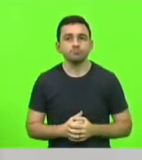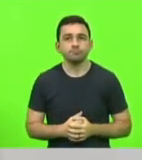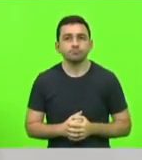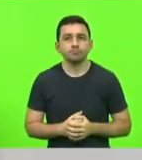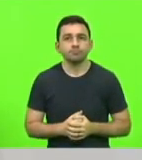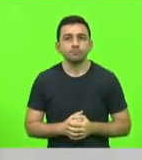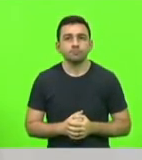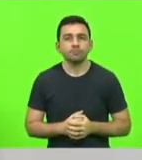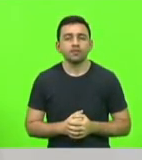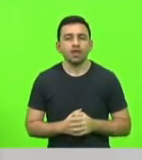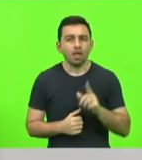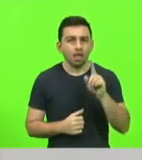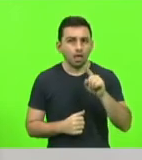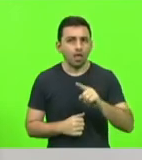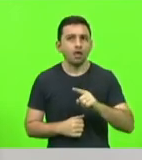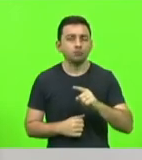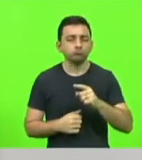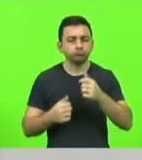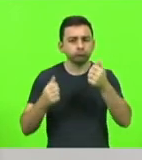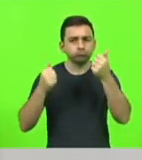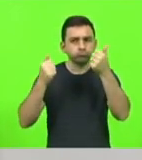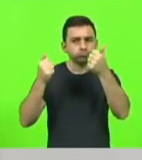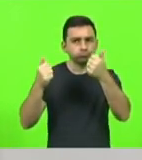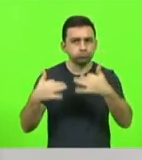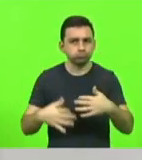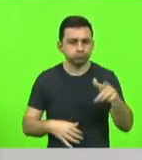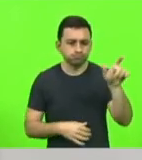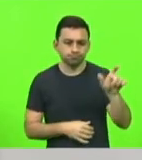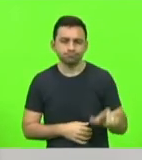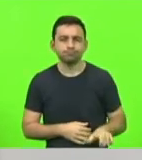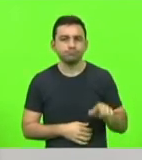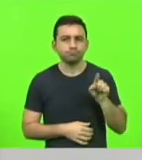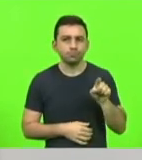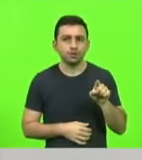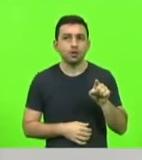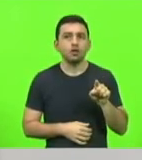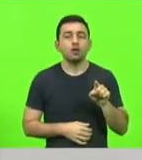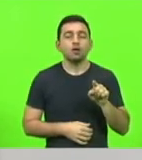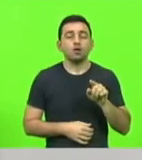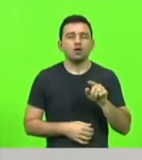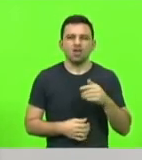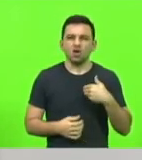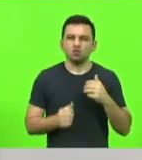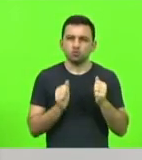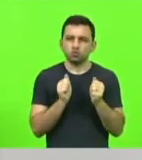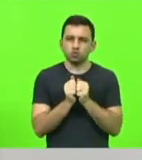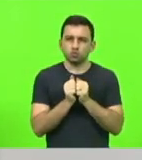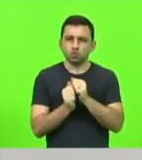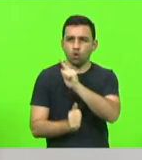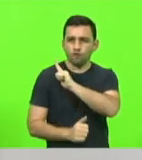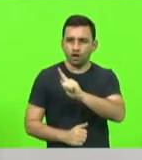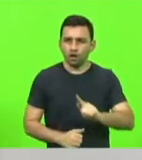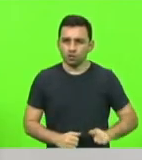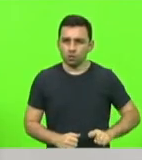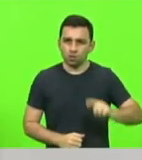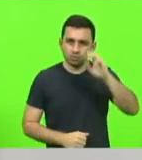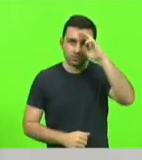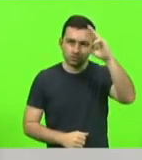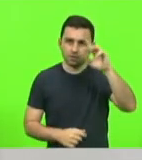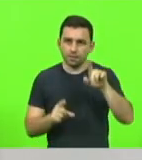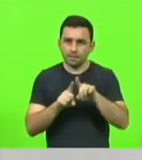um depoimento. Estive acompanhando o governador Carlos Moisés, a presidente